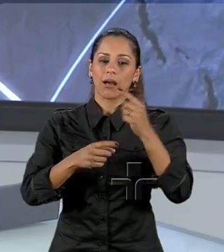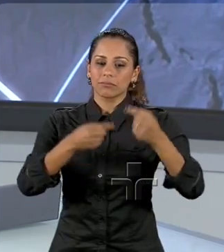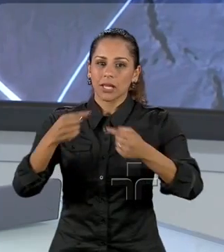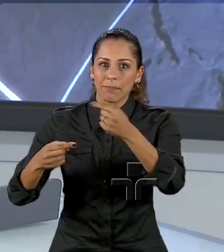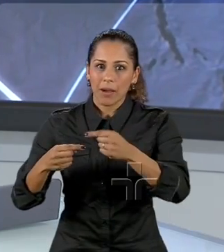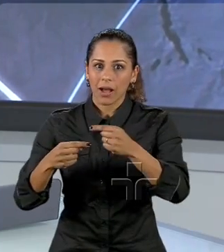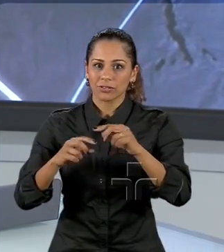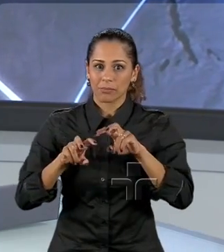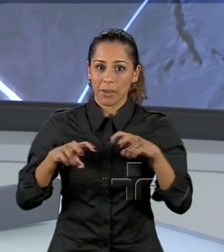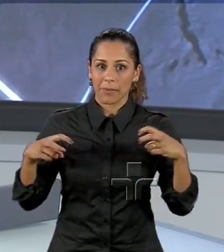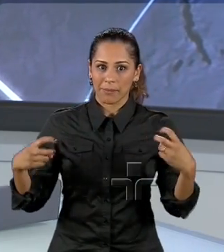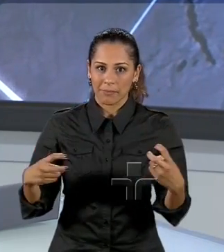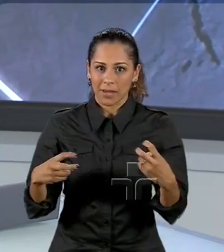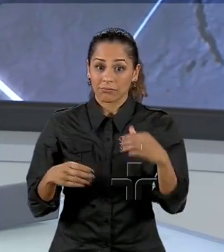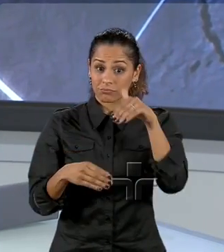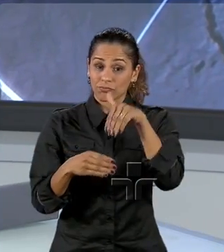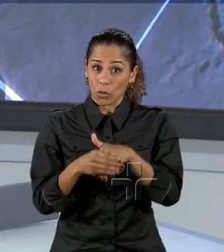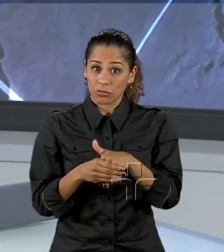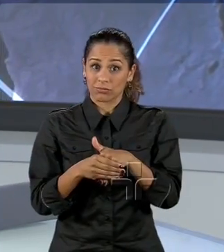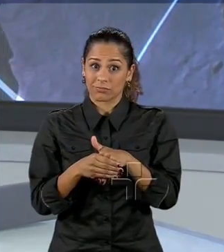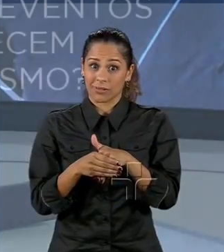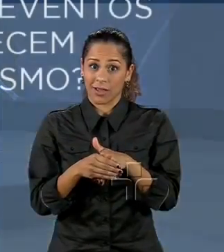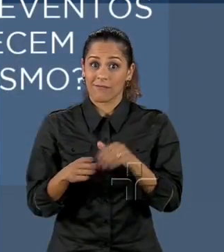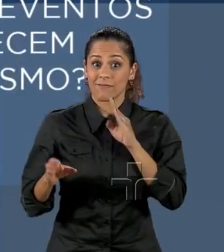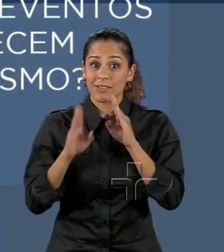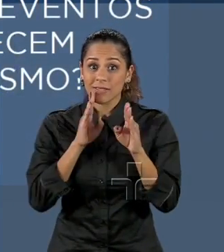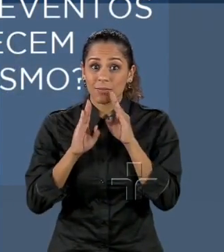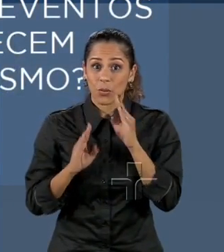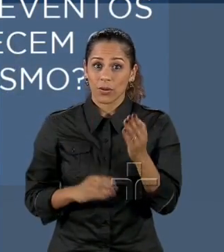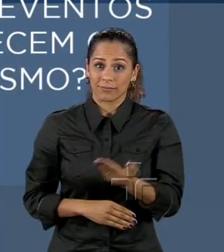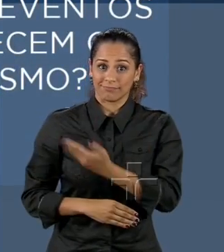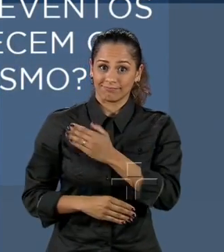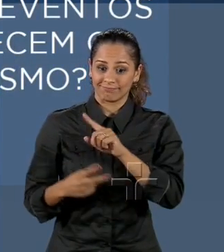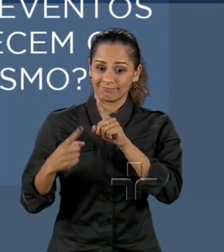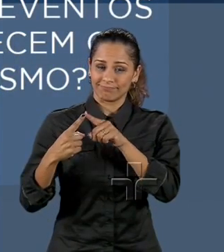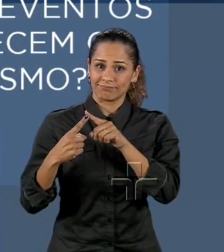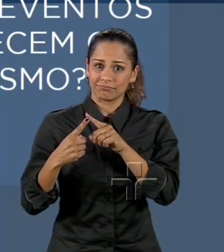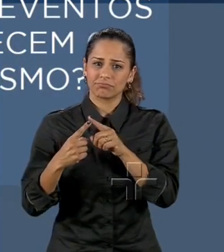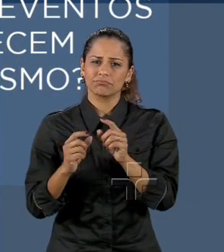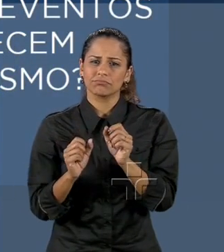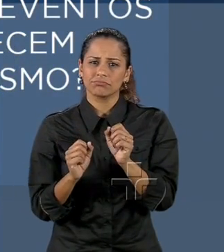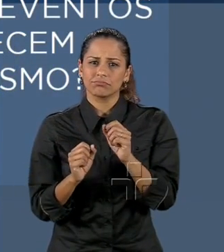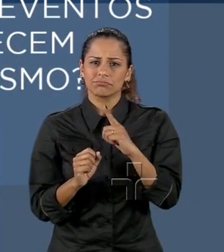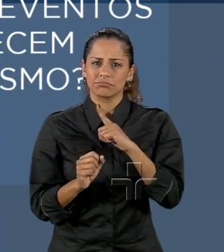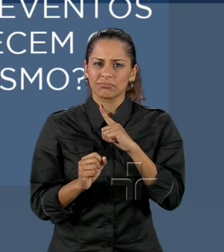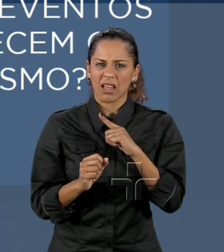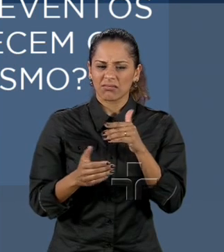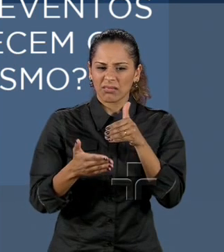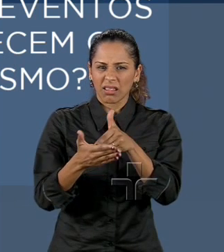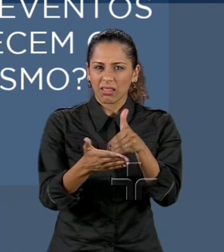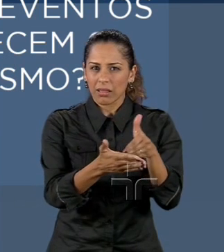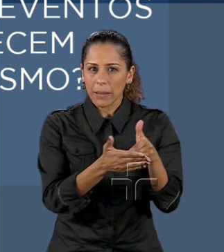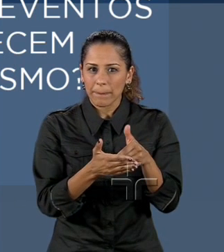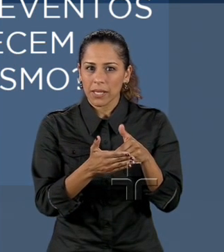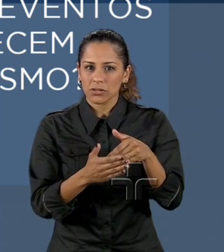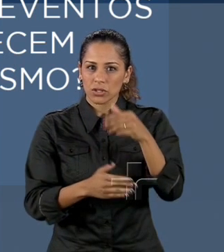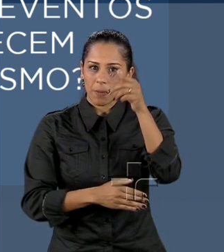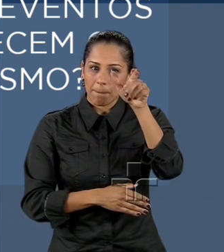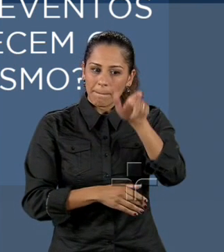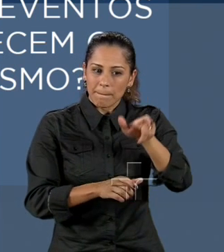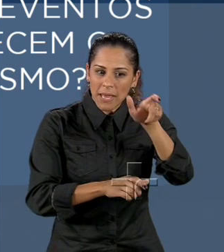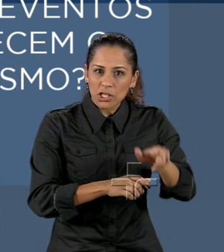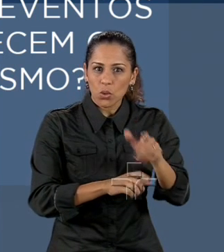no Facebook e escolha entre as seguintes perguntas. Veja só, deve haver limites para o artista de